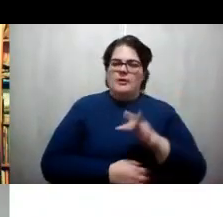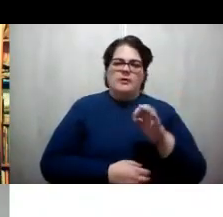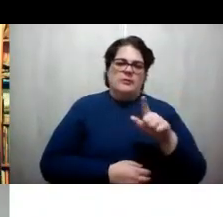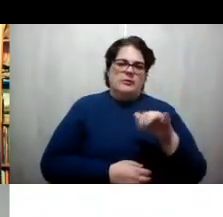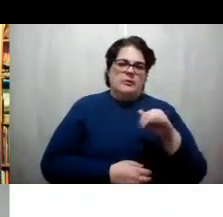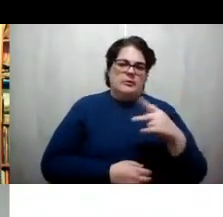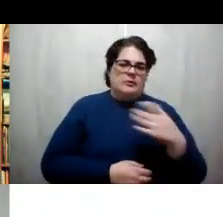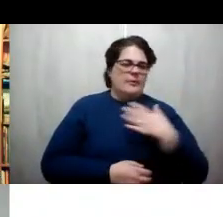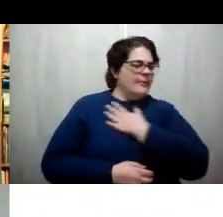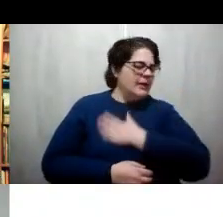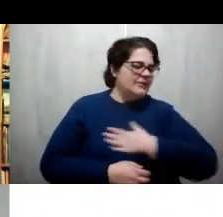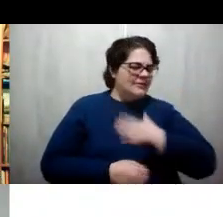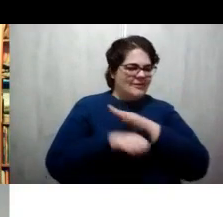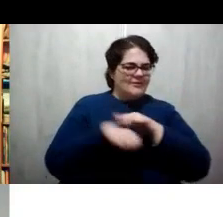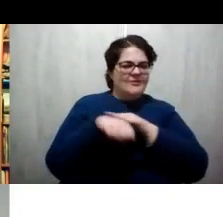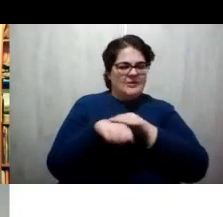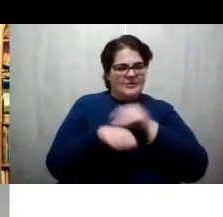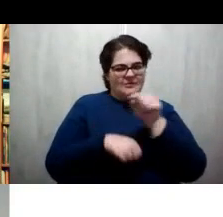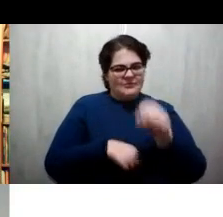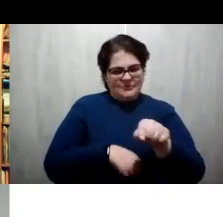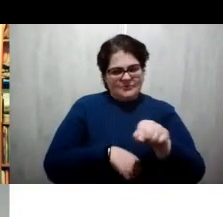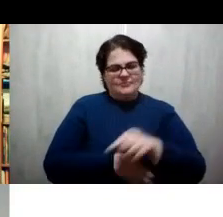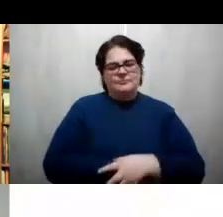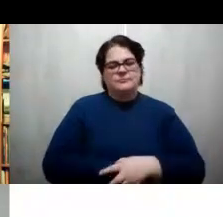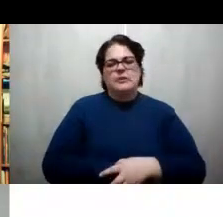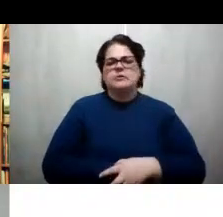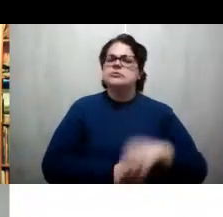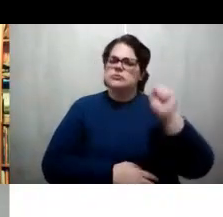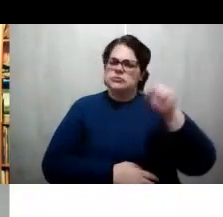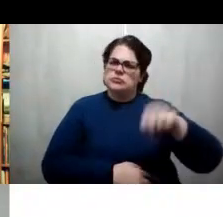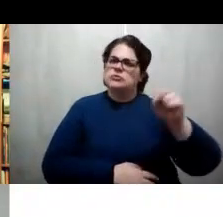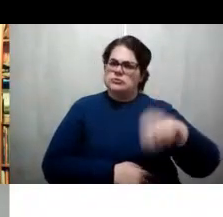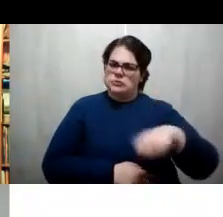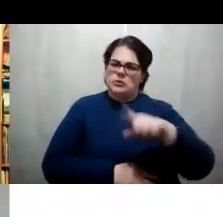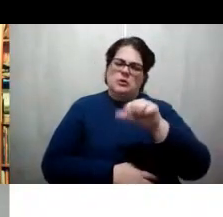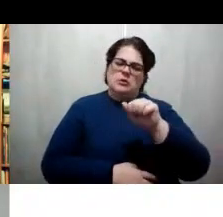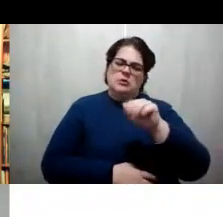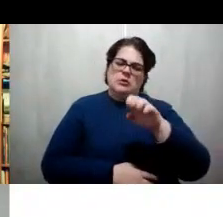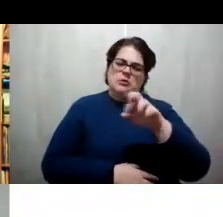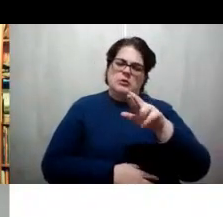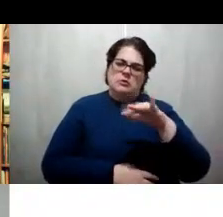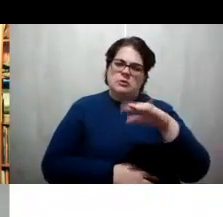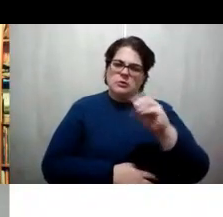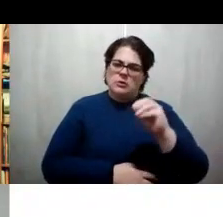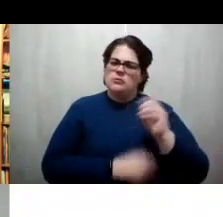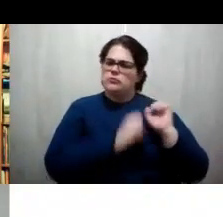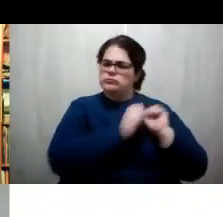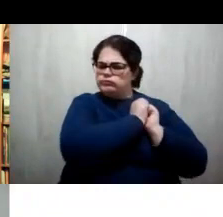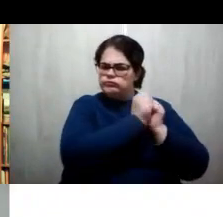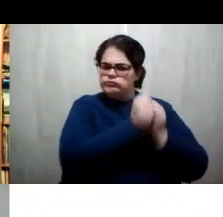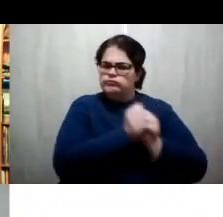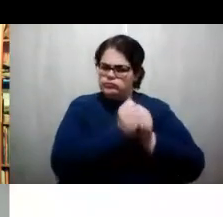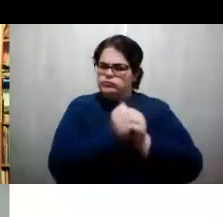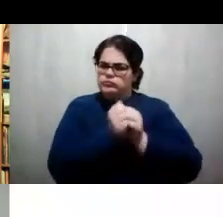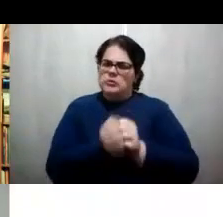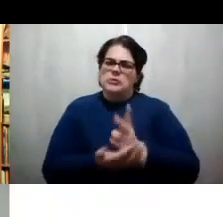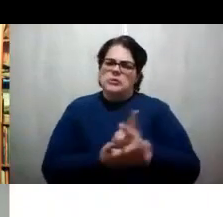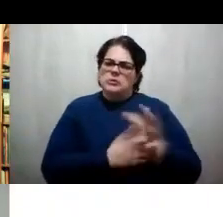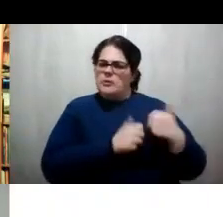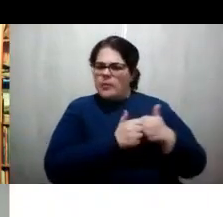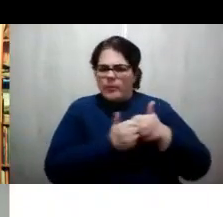em falar com você, viu? Sim, o Laércio Santana acompanhou desde a primeira